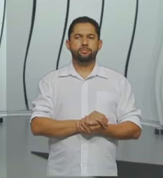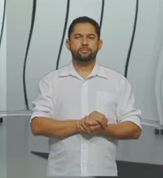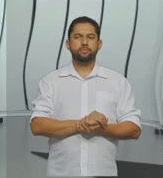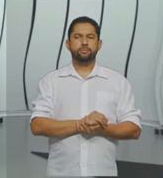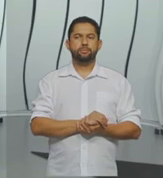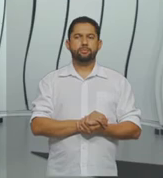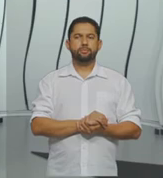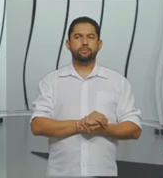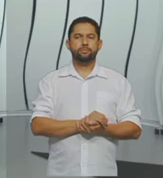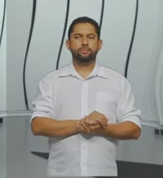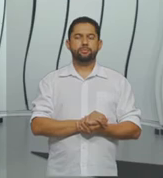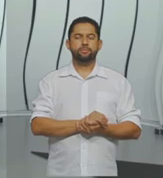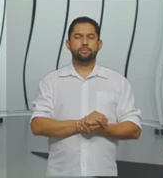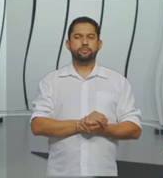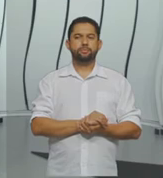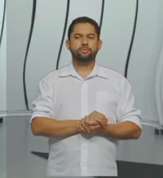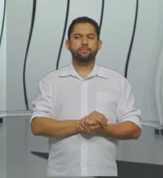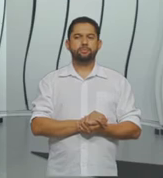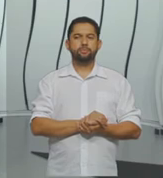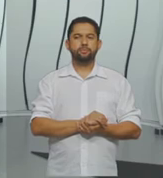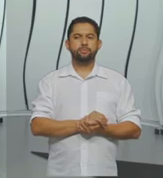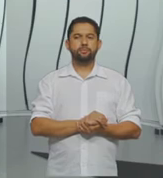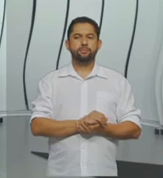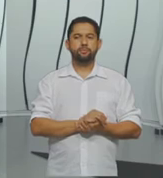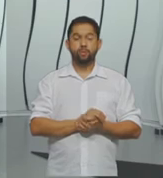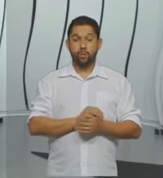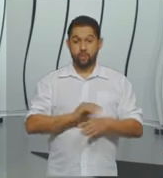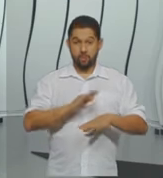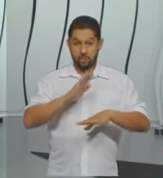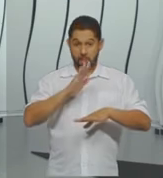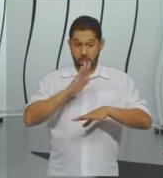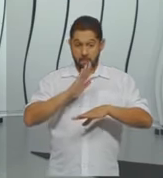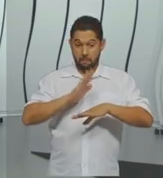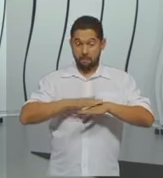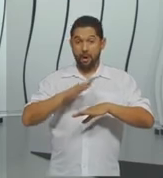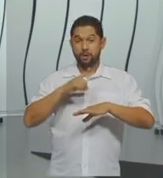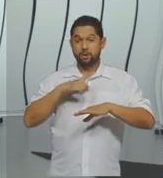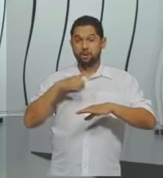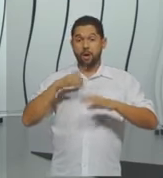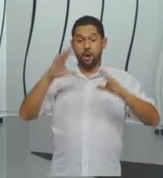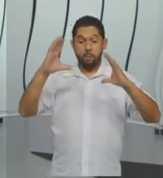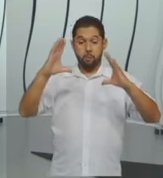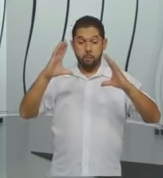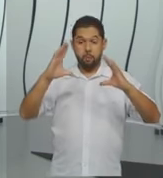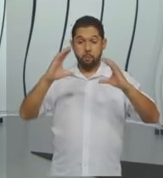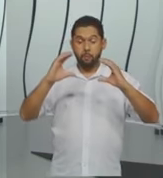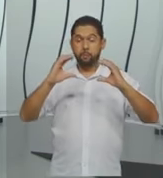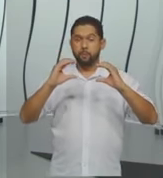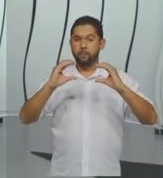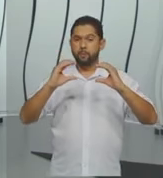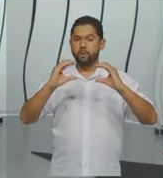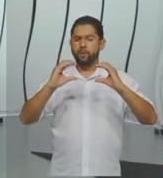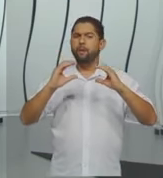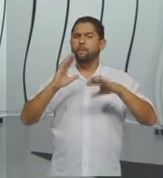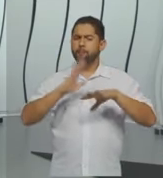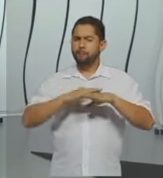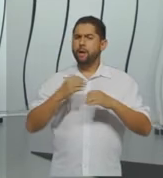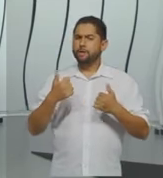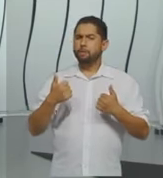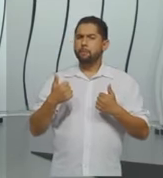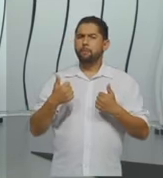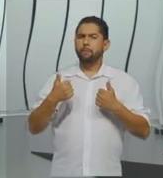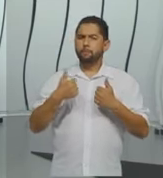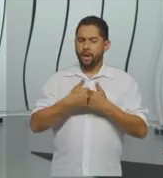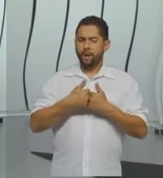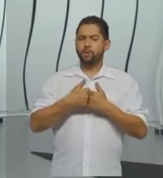que acontece? Quanto menor for essa excentricidade da minha elipse, mais próximo de uma